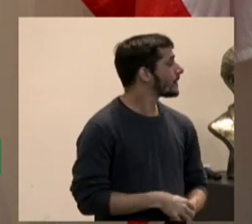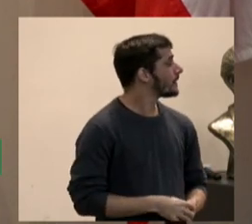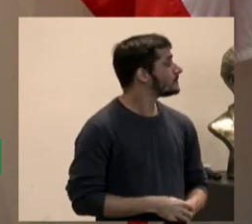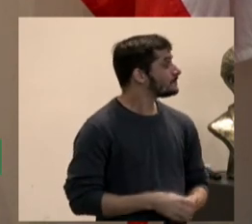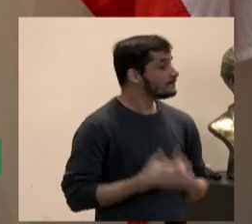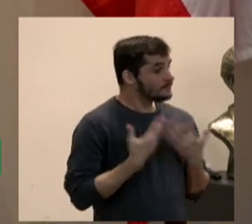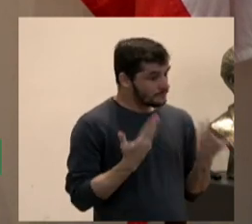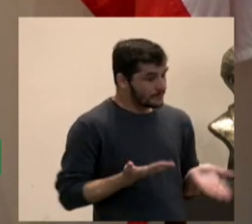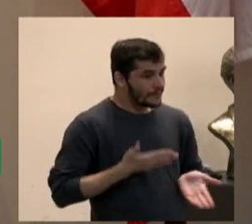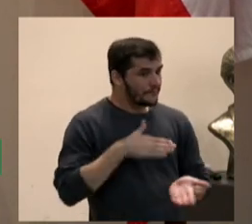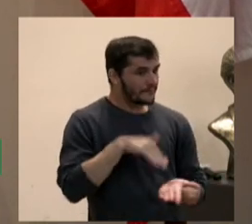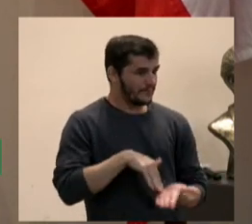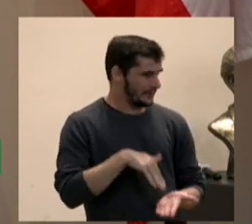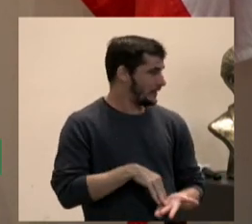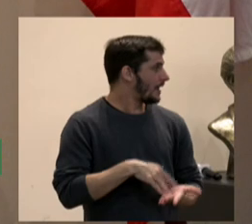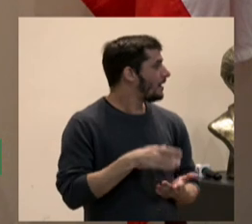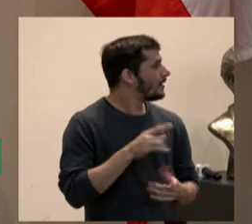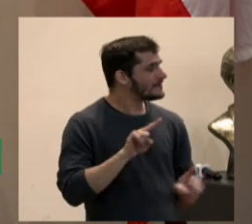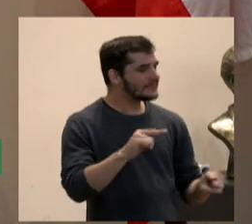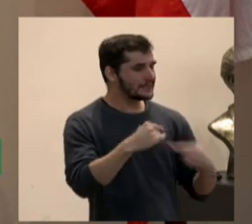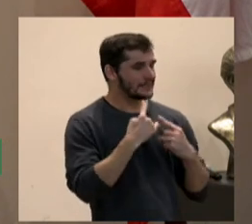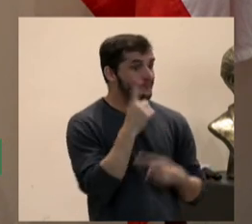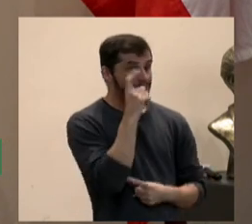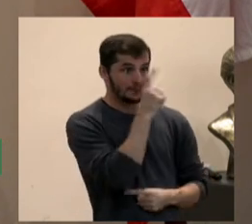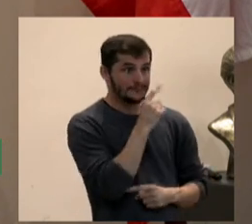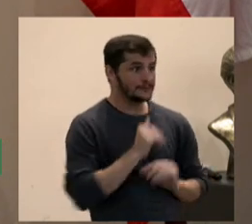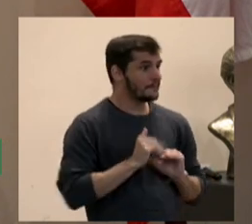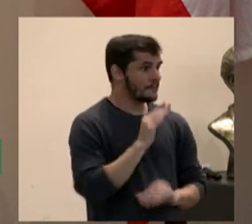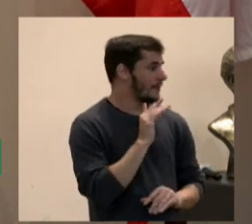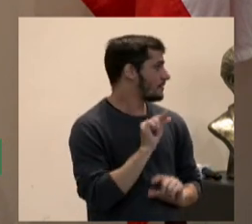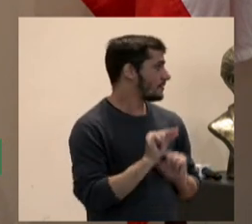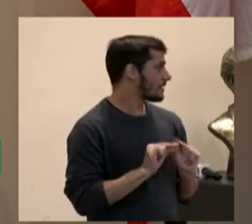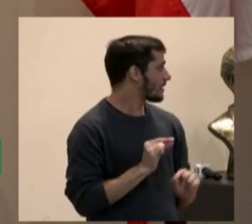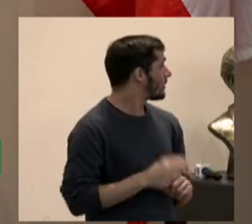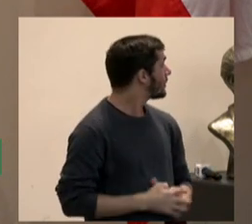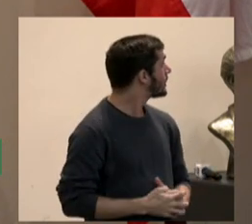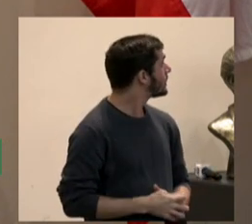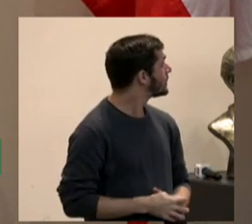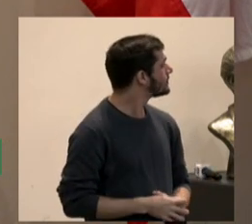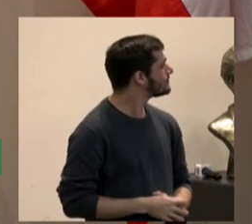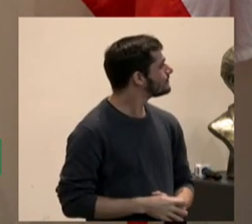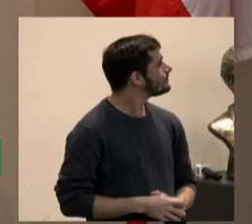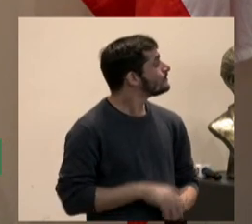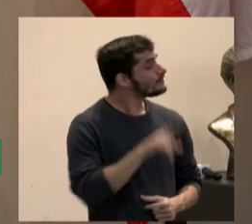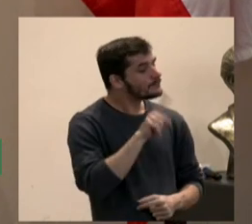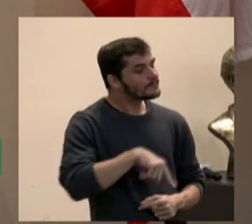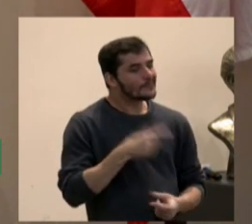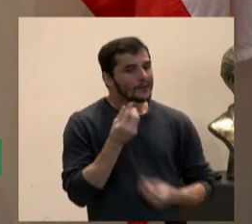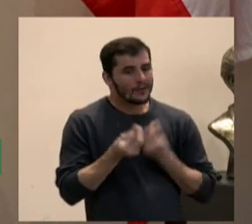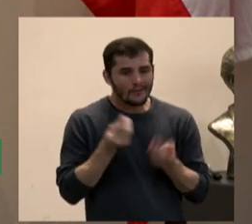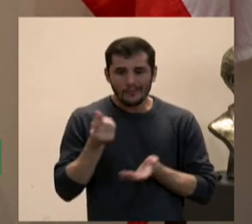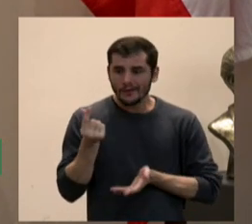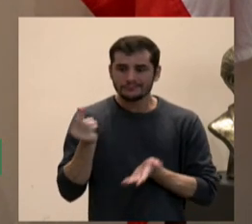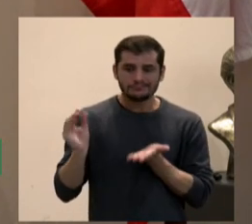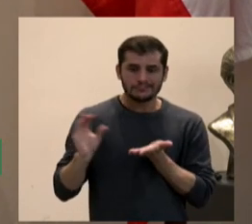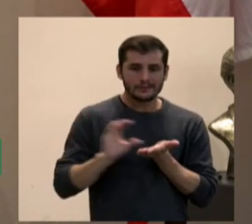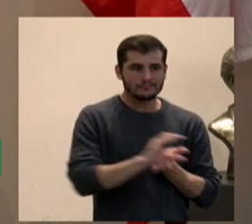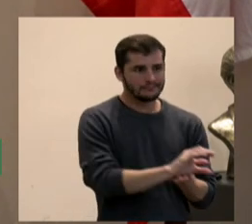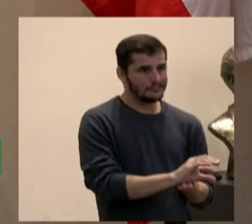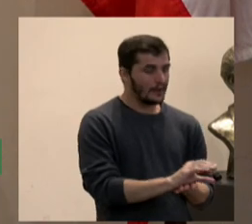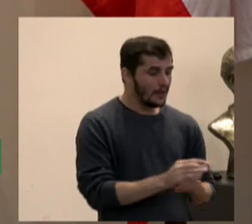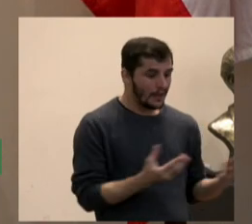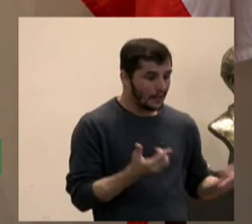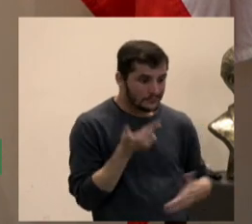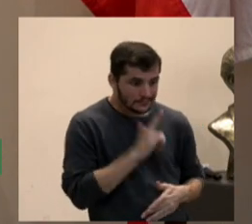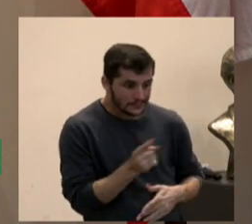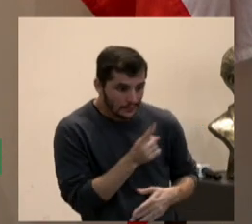então, talvez o mais difícil, não sei se é mais difícil, mas pronto, é o financiamento, né, gente? Não dá para